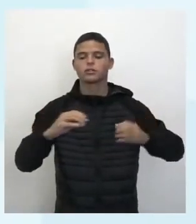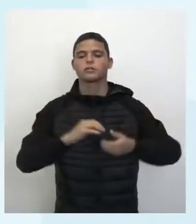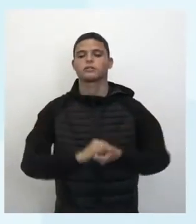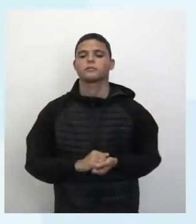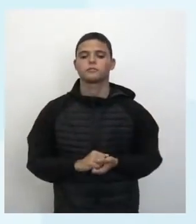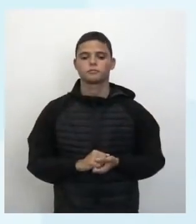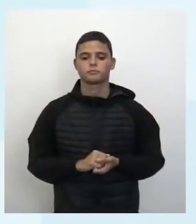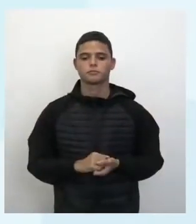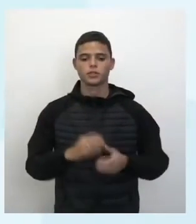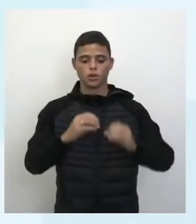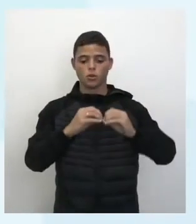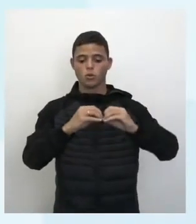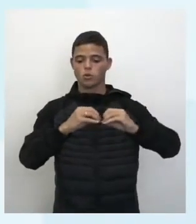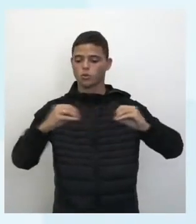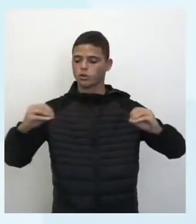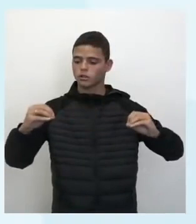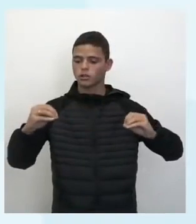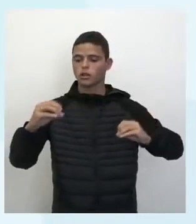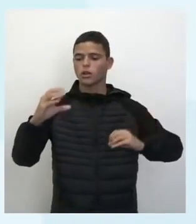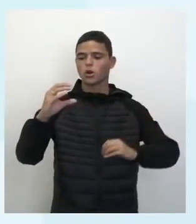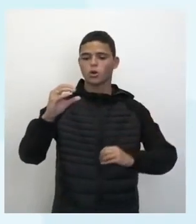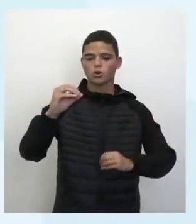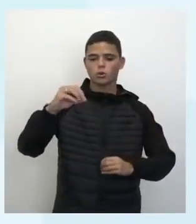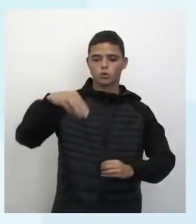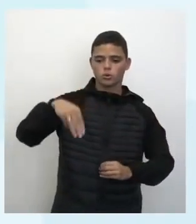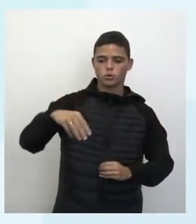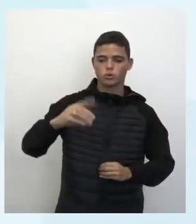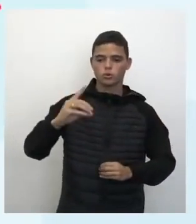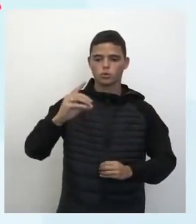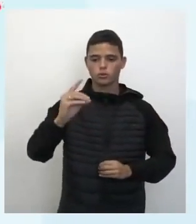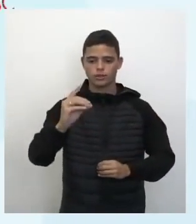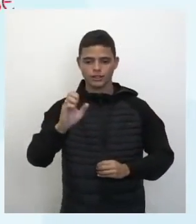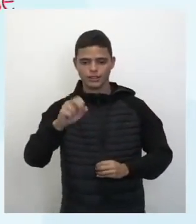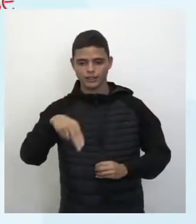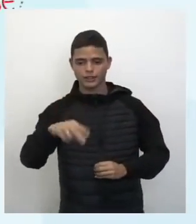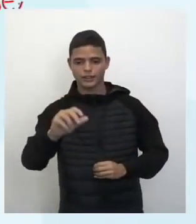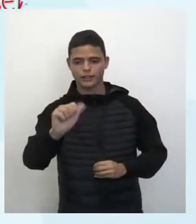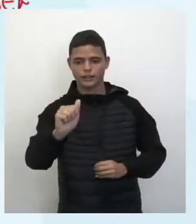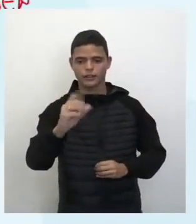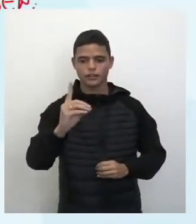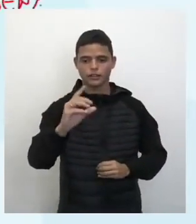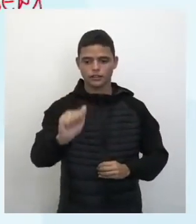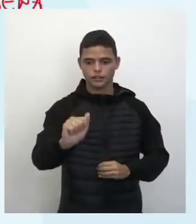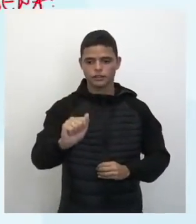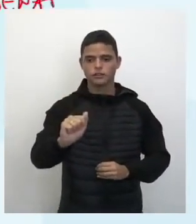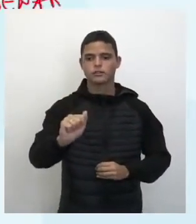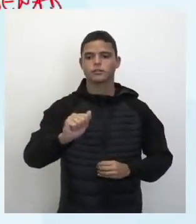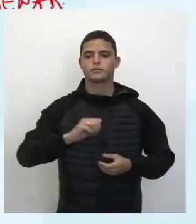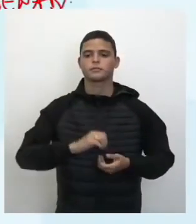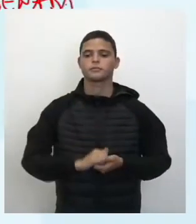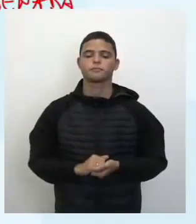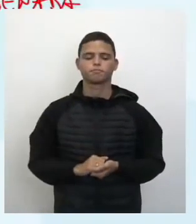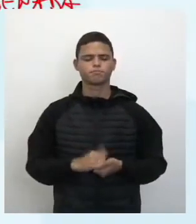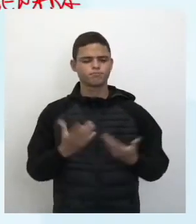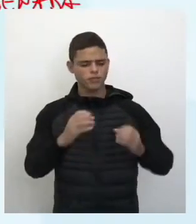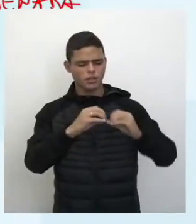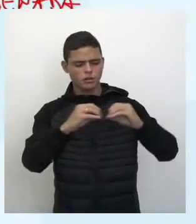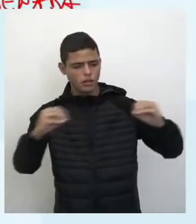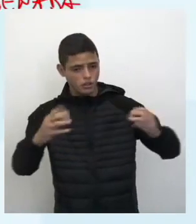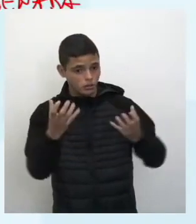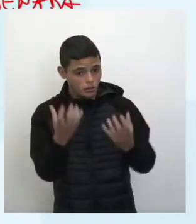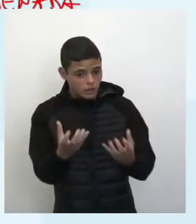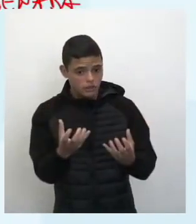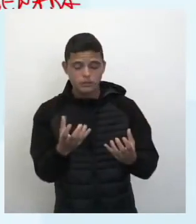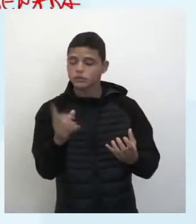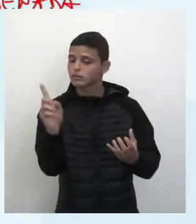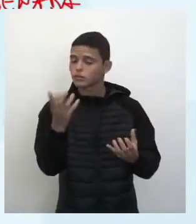gente chama essa oração de coordenada. Então, não é realmente a oração que eu estava querendo. A oração que eu quero